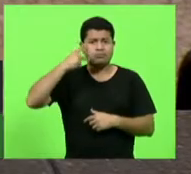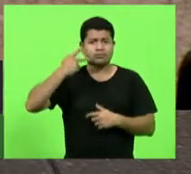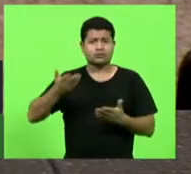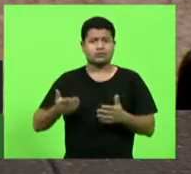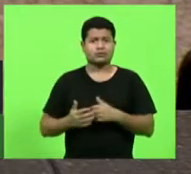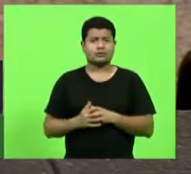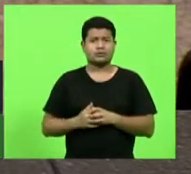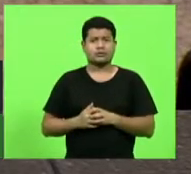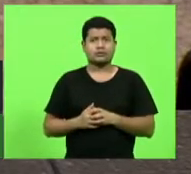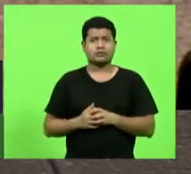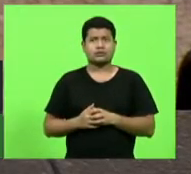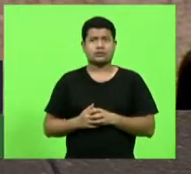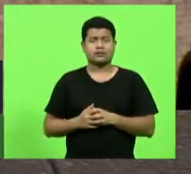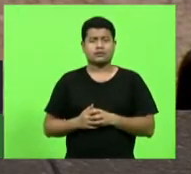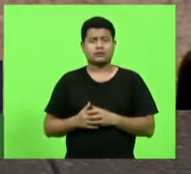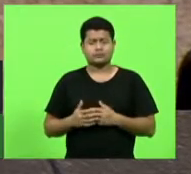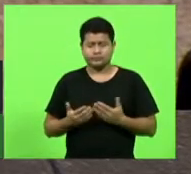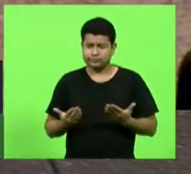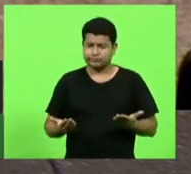Então, peço...